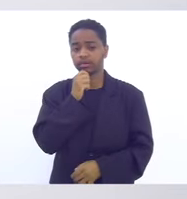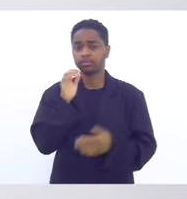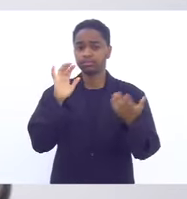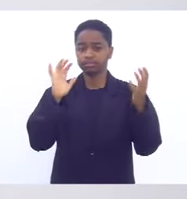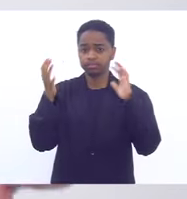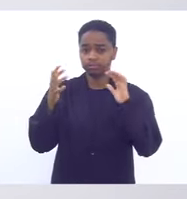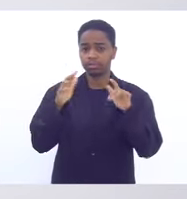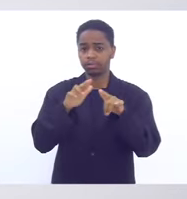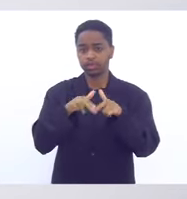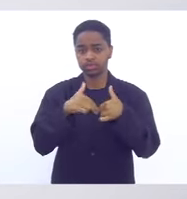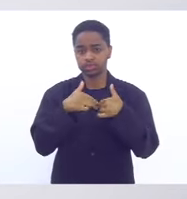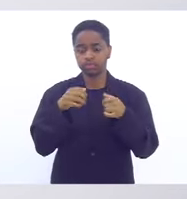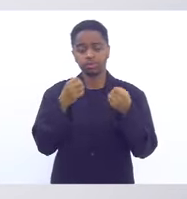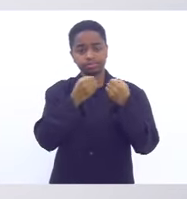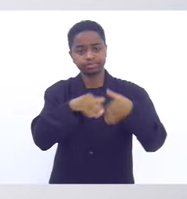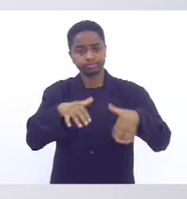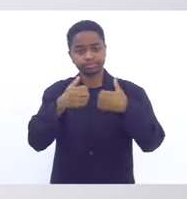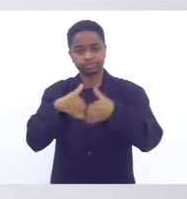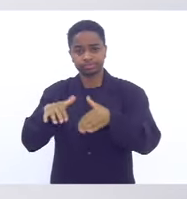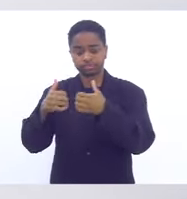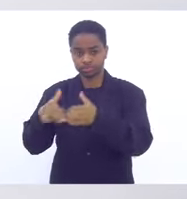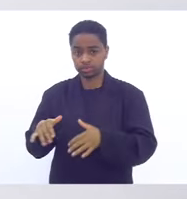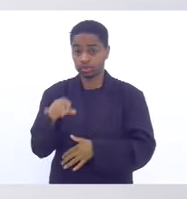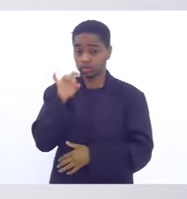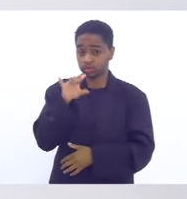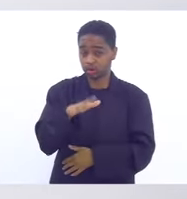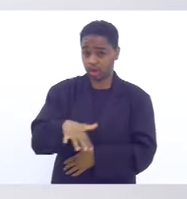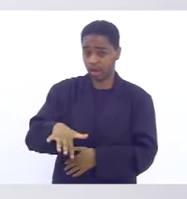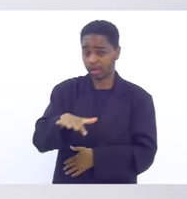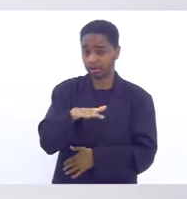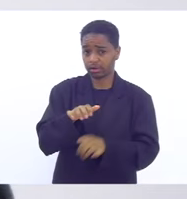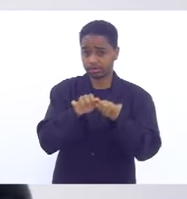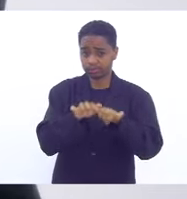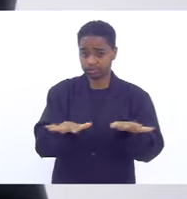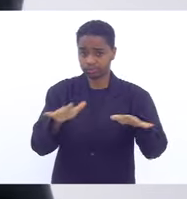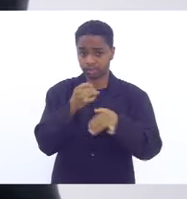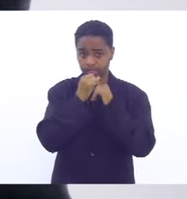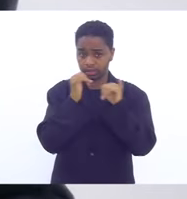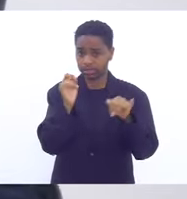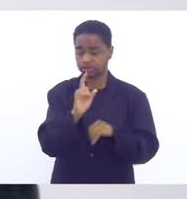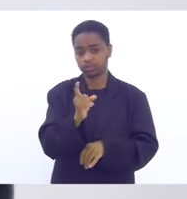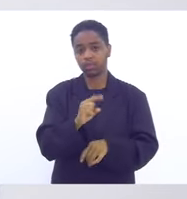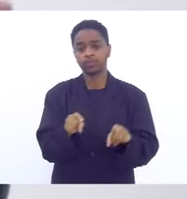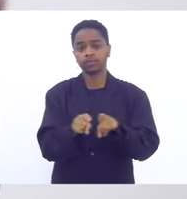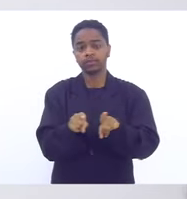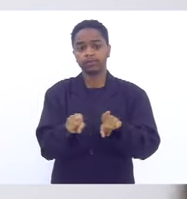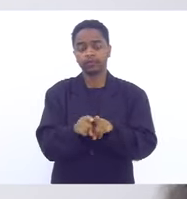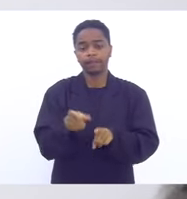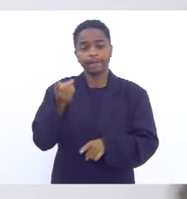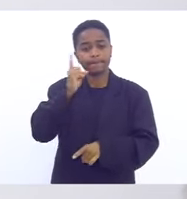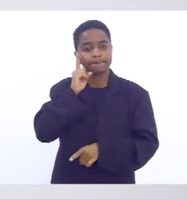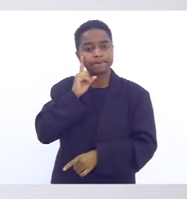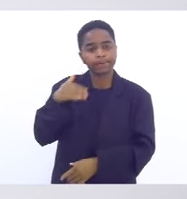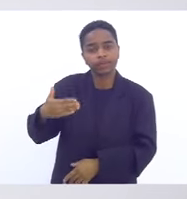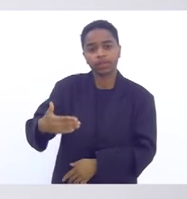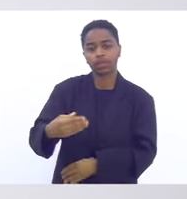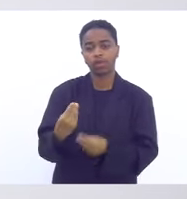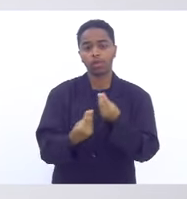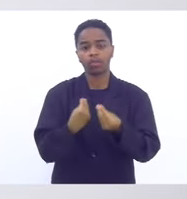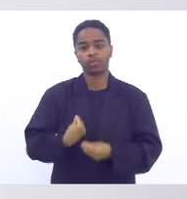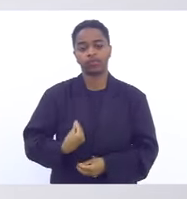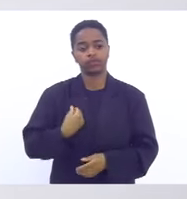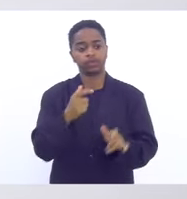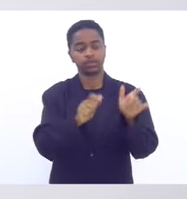climáticas que vão afetar diretamente não só o serviço de distribuição de energia, mas o cotidiano da vida de forma geral.